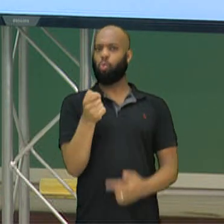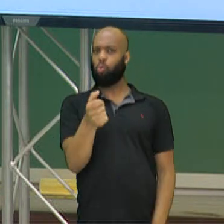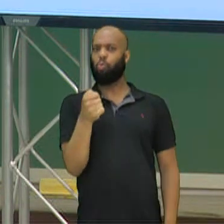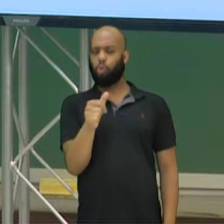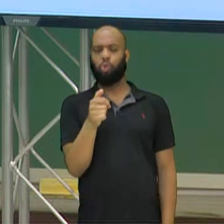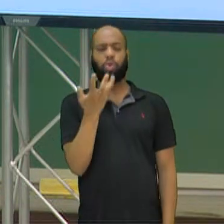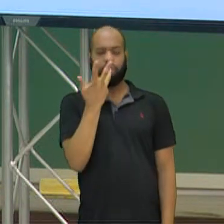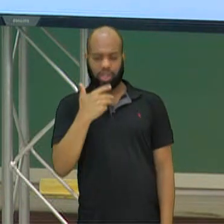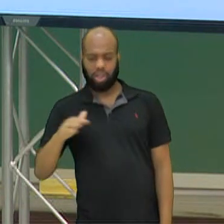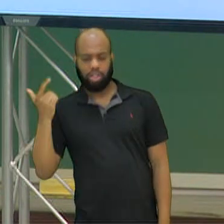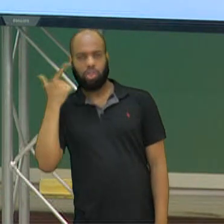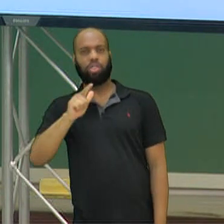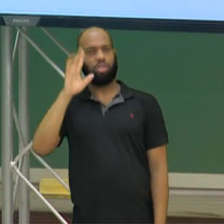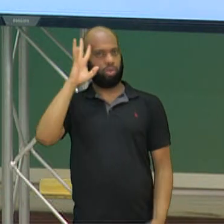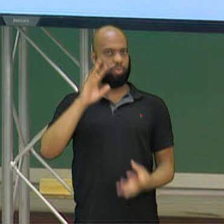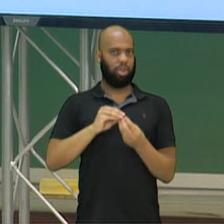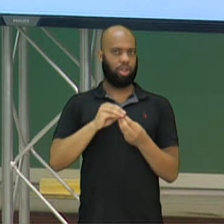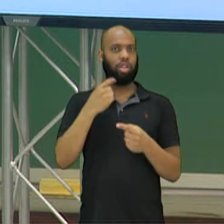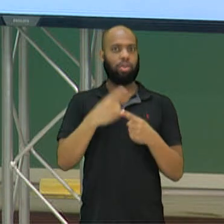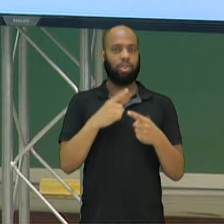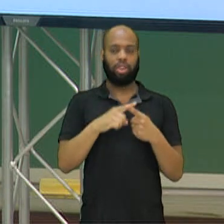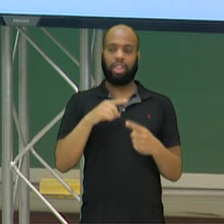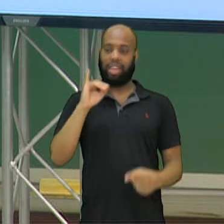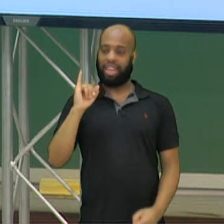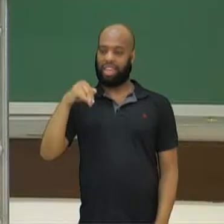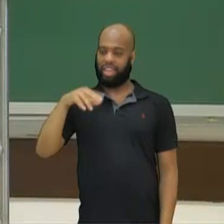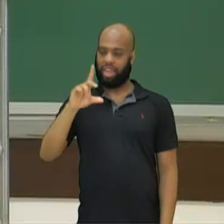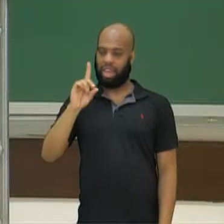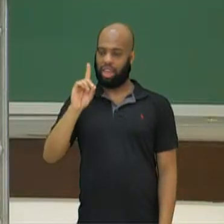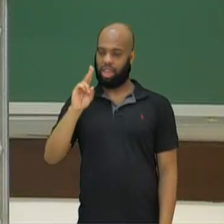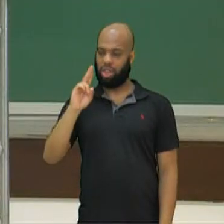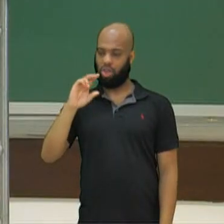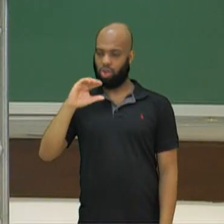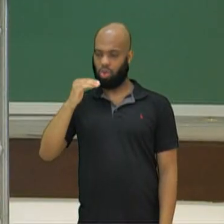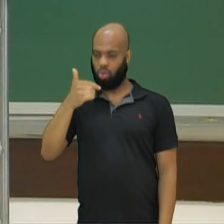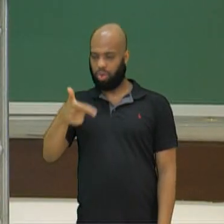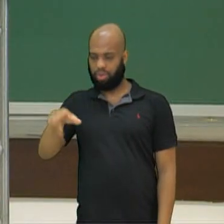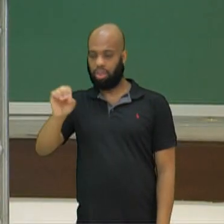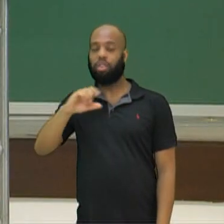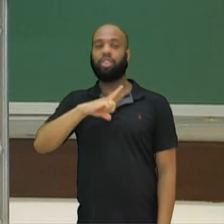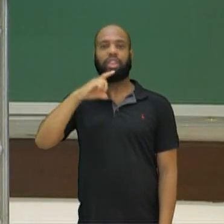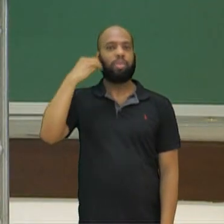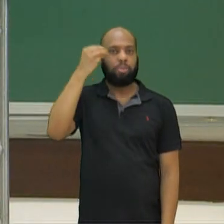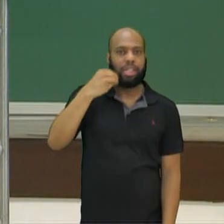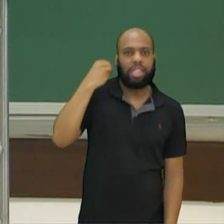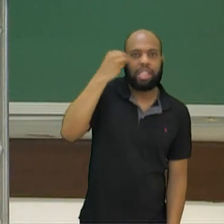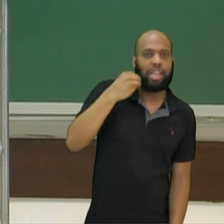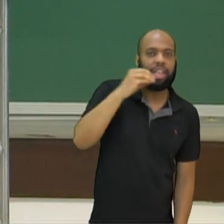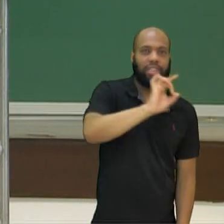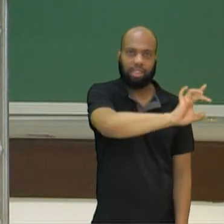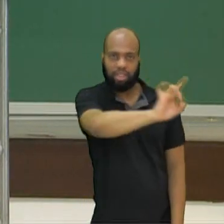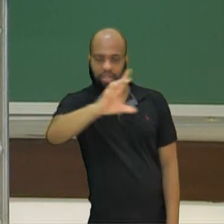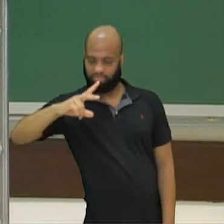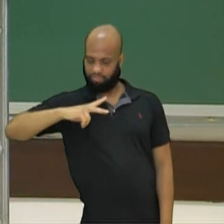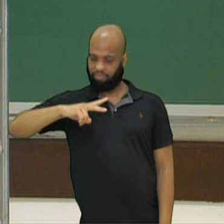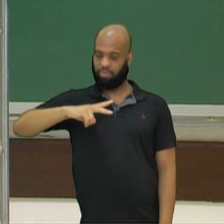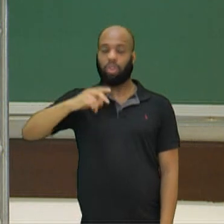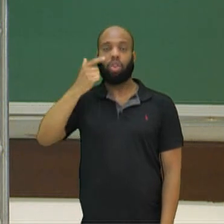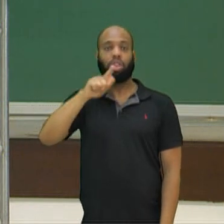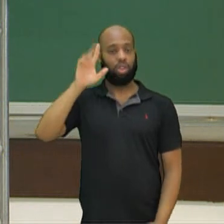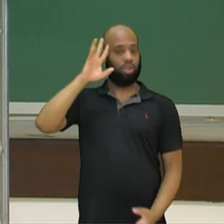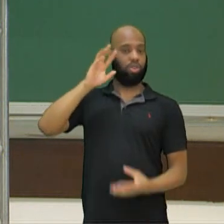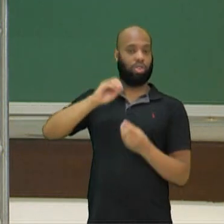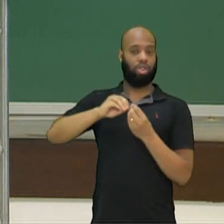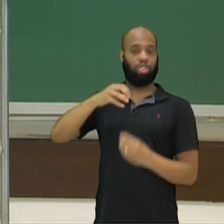aulas de filosofia, indução é quando eu parto de experiências empíricas particulares para